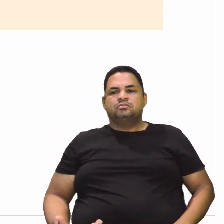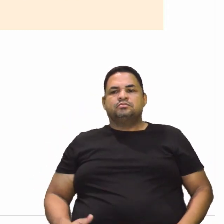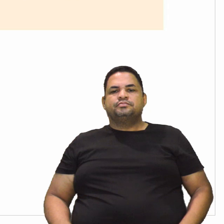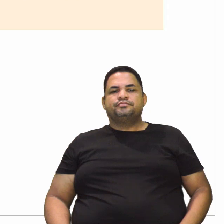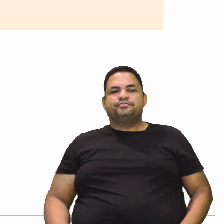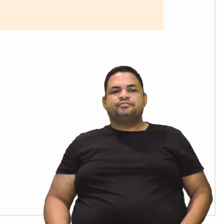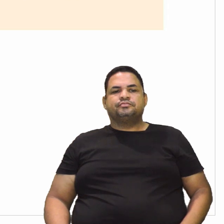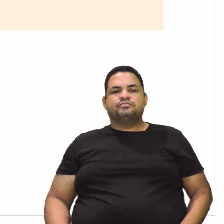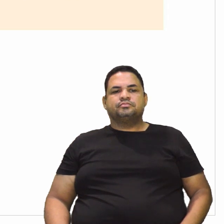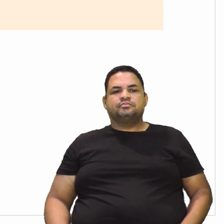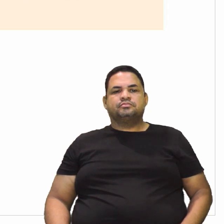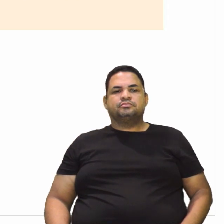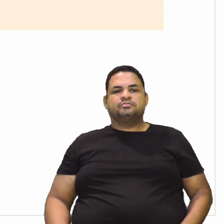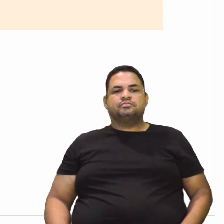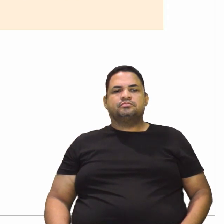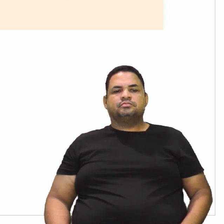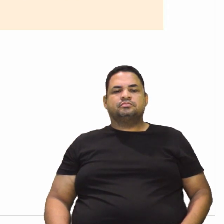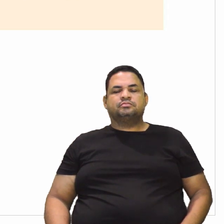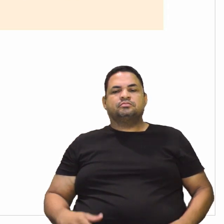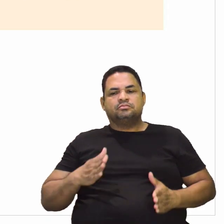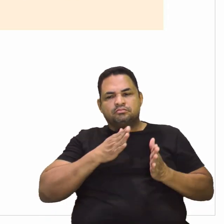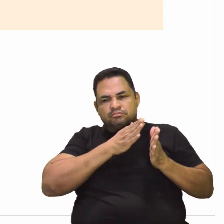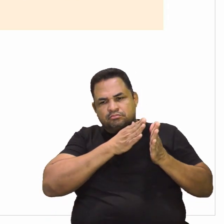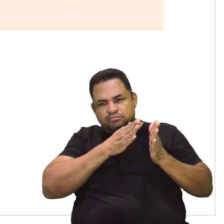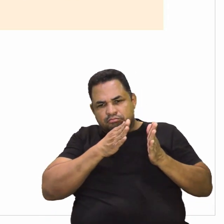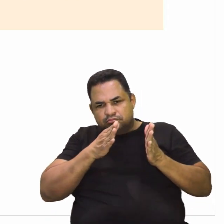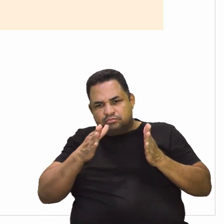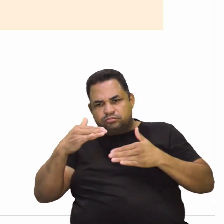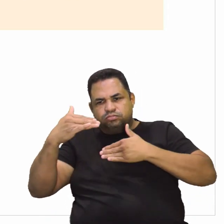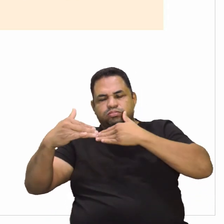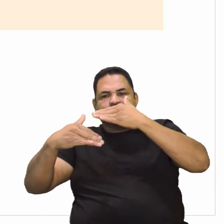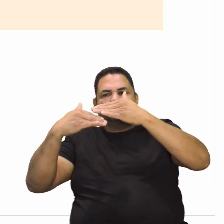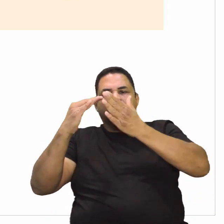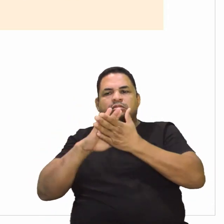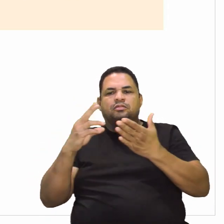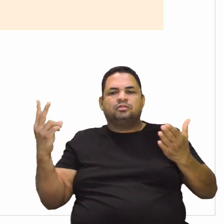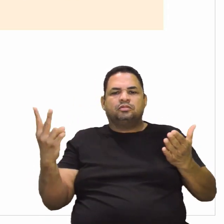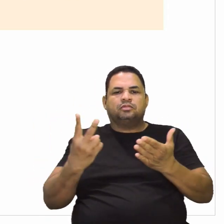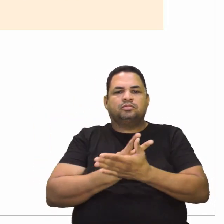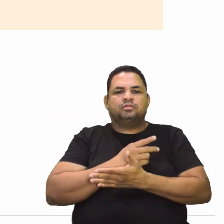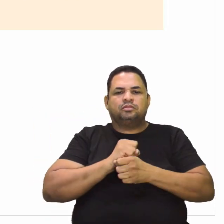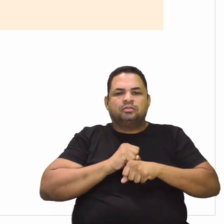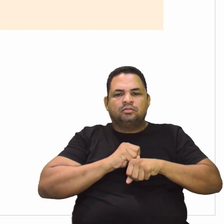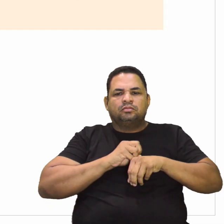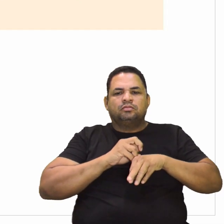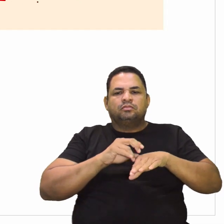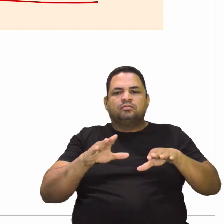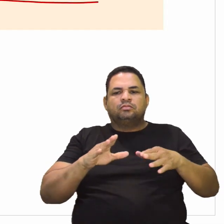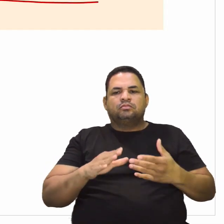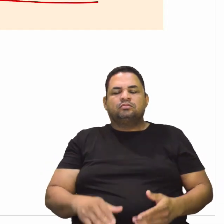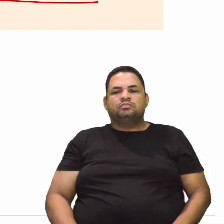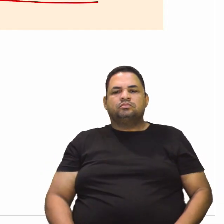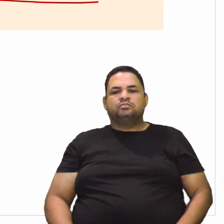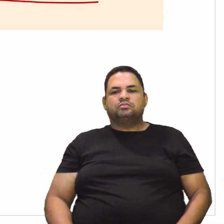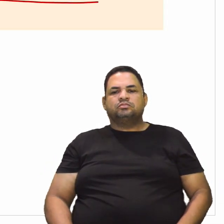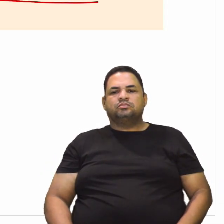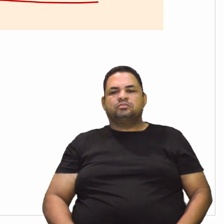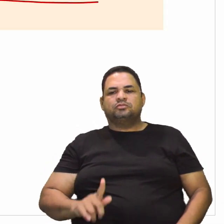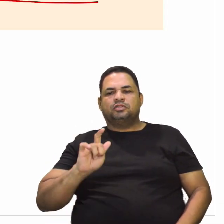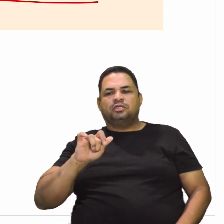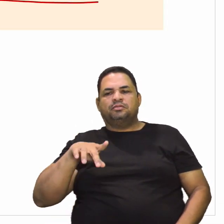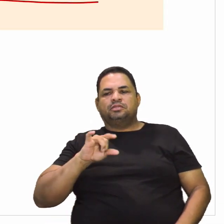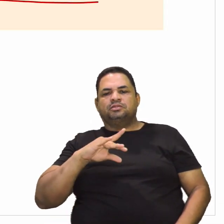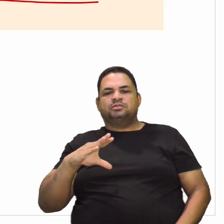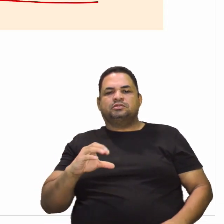poder defender a fronteira. Com o passar do tempo, vai ocorrer uma progressiva germanização do